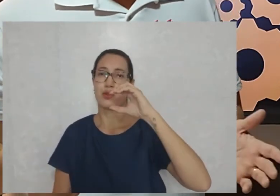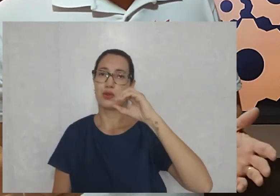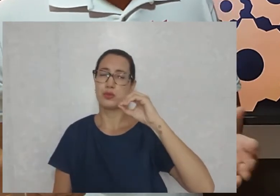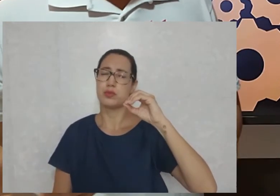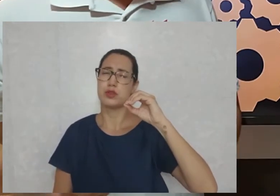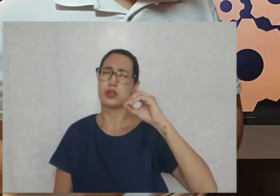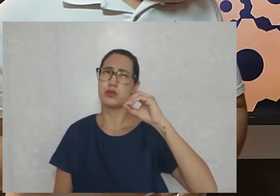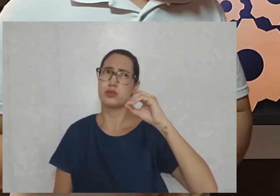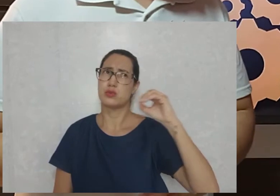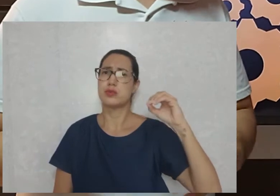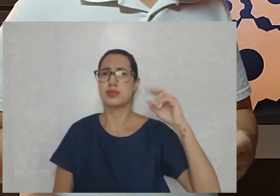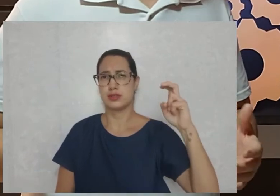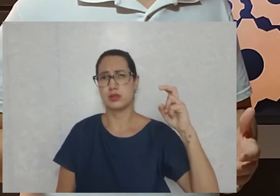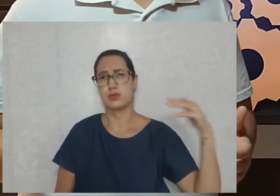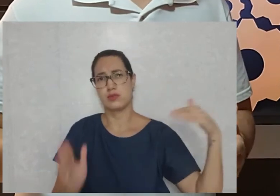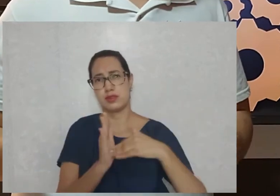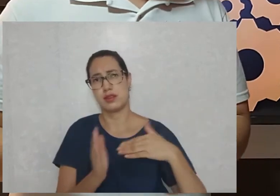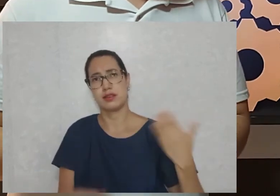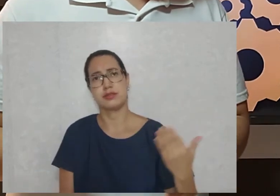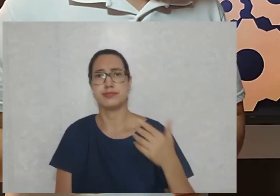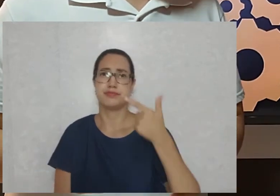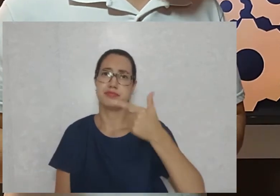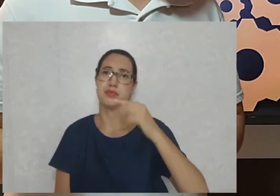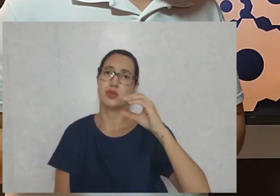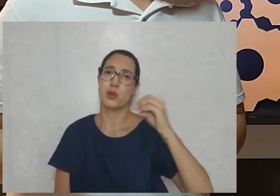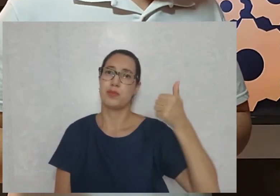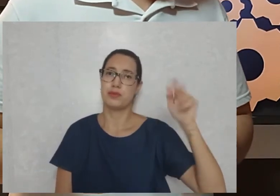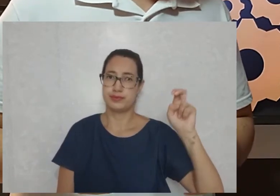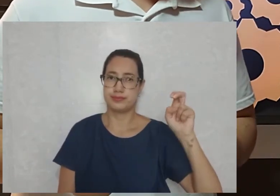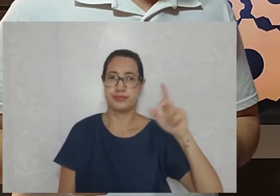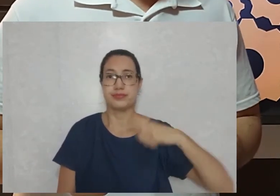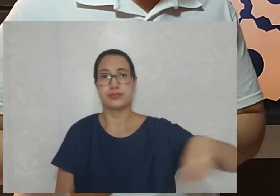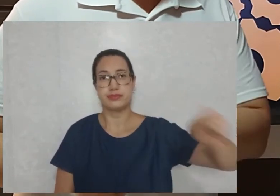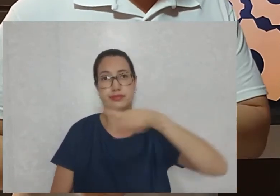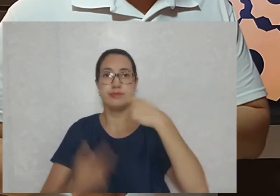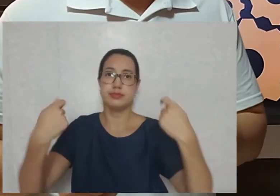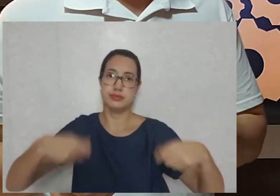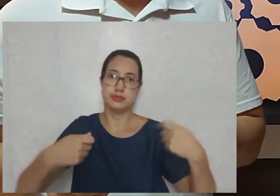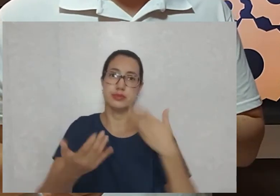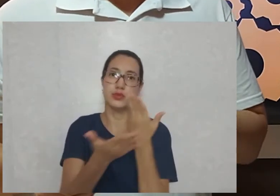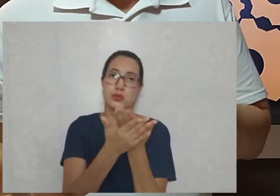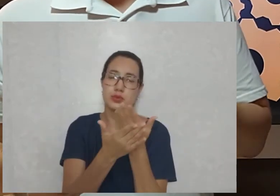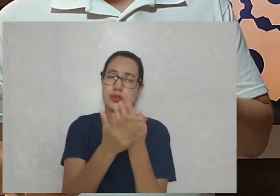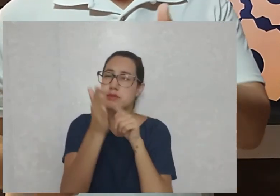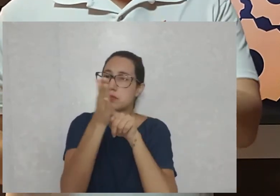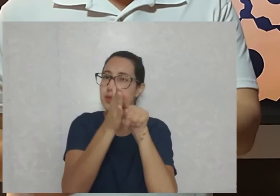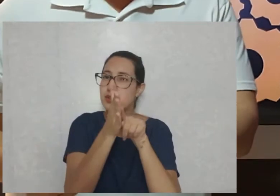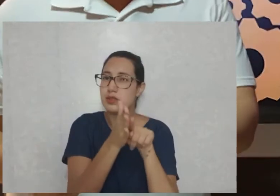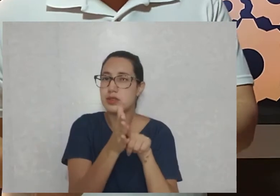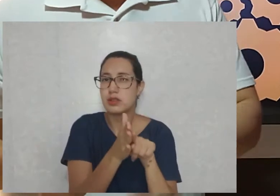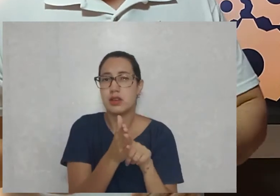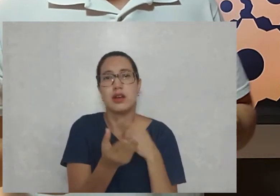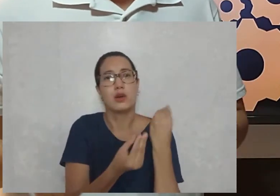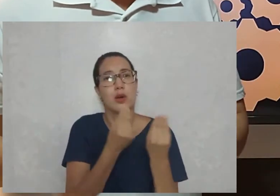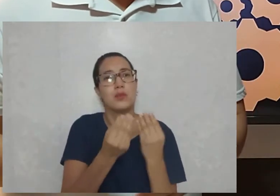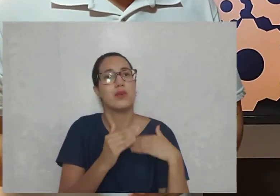estão na área de computação, mas vocês podem fazer um estudo que consiste em você avaliar como foi, de certa forma, uma